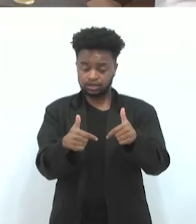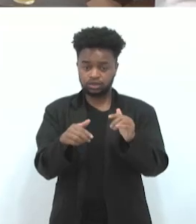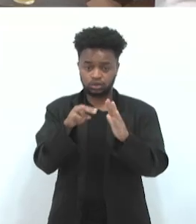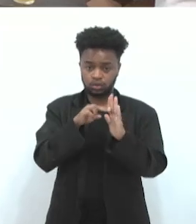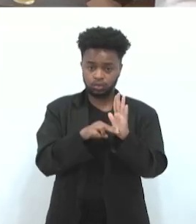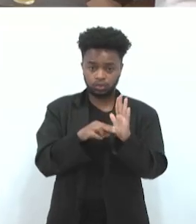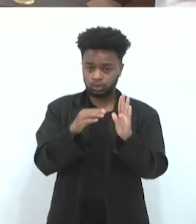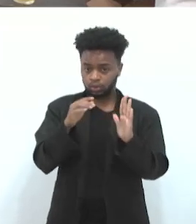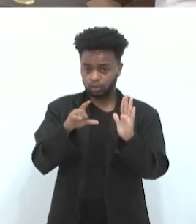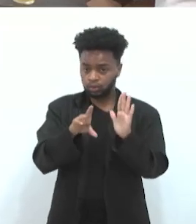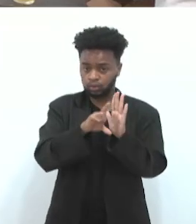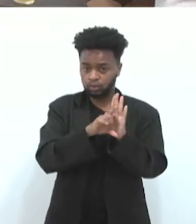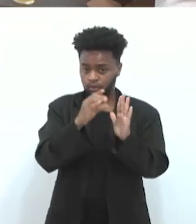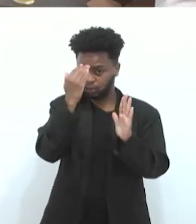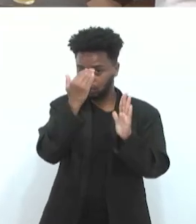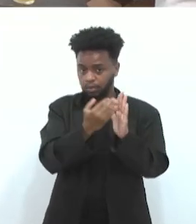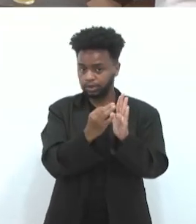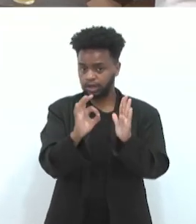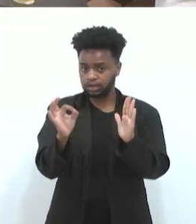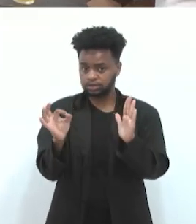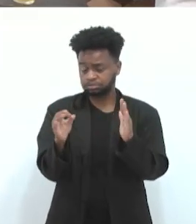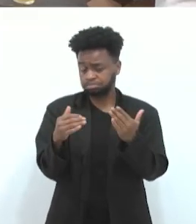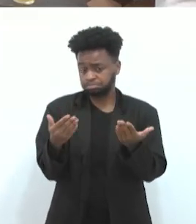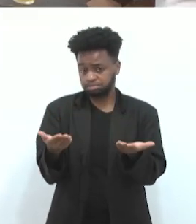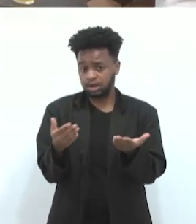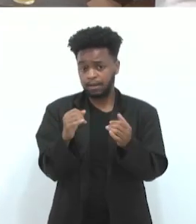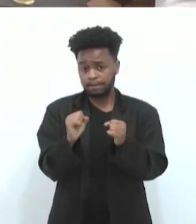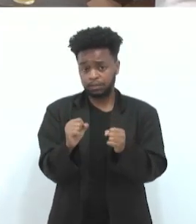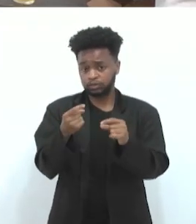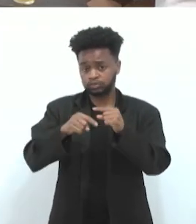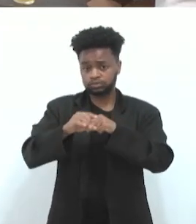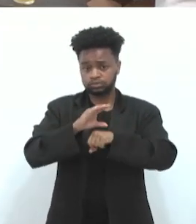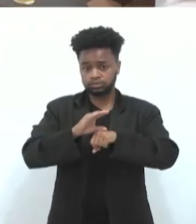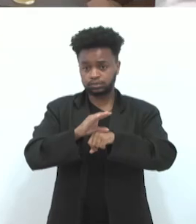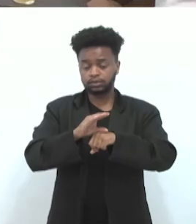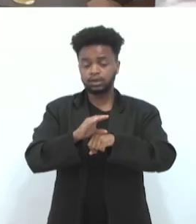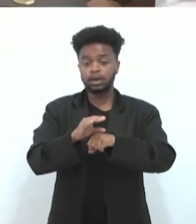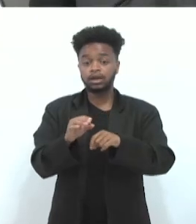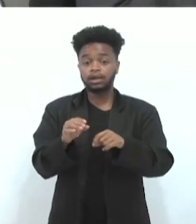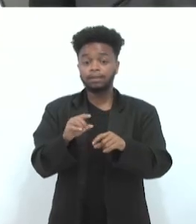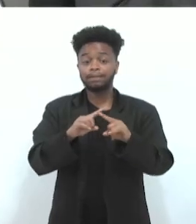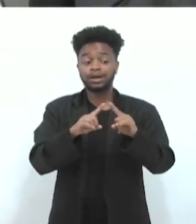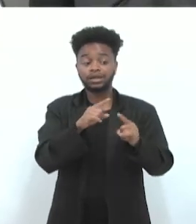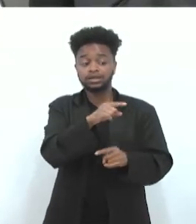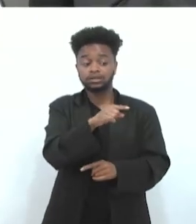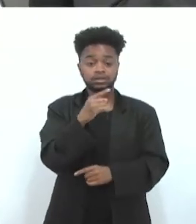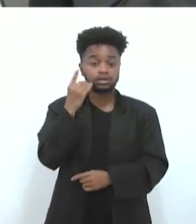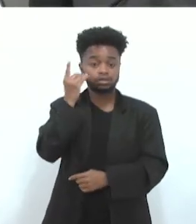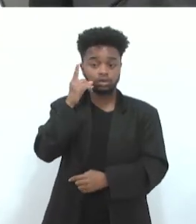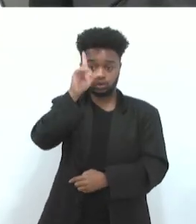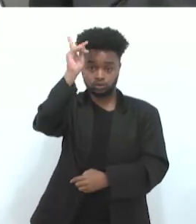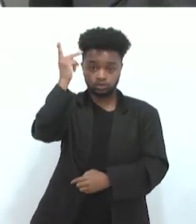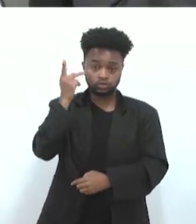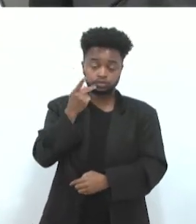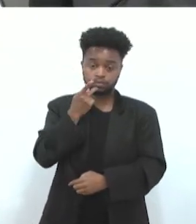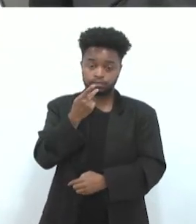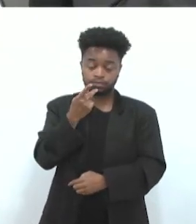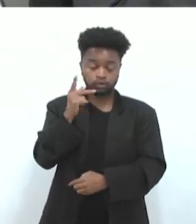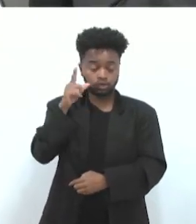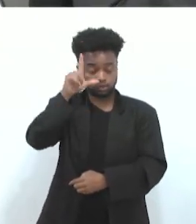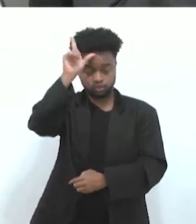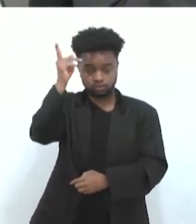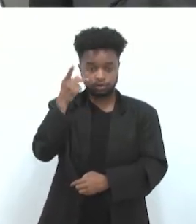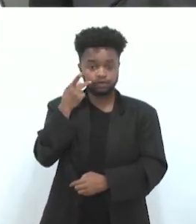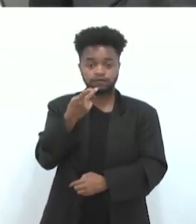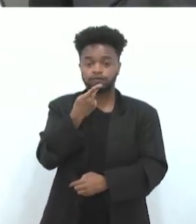respeitar uma lei da casa. Pode ser a lei mais Não, inconstitucional o e mais detalhe da estapafúrdia. fala do deputado Luiz Paulo, inclusive, foi que, no